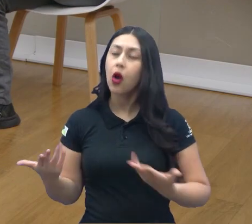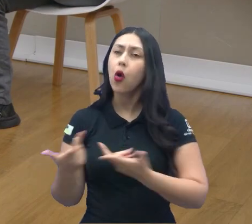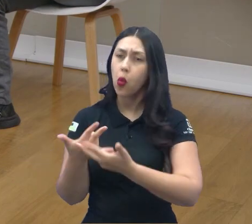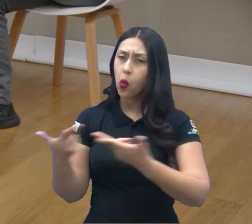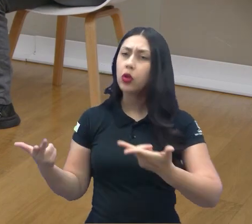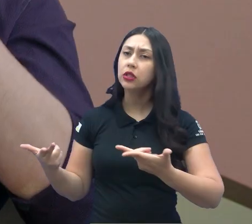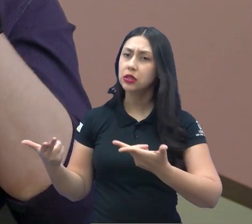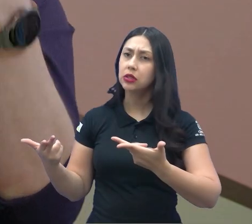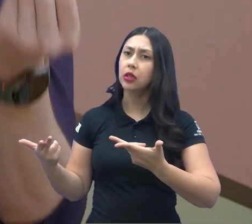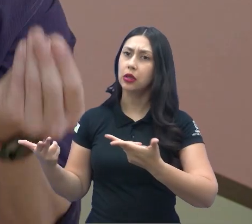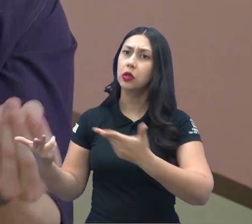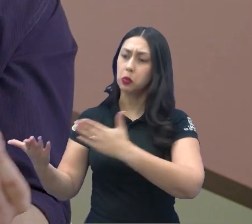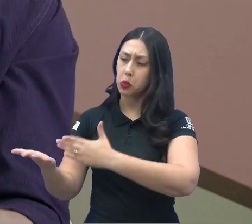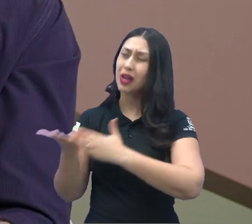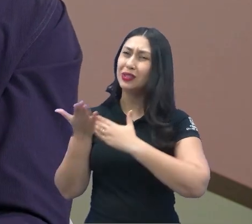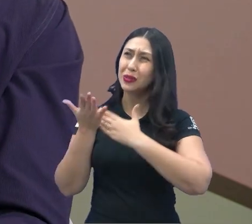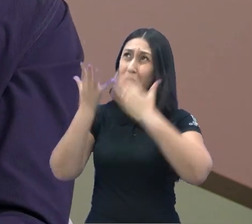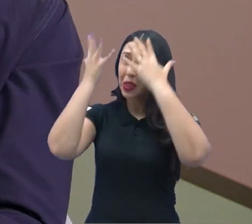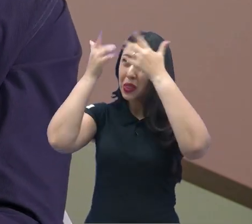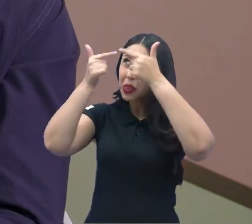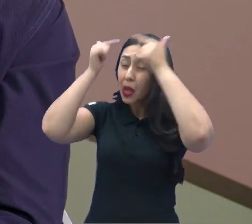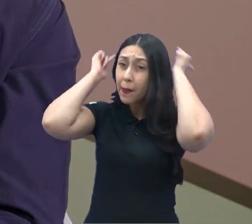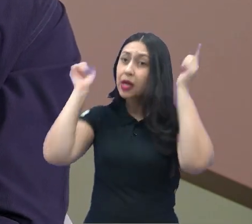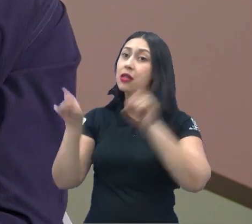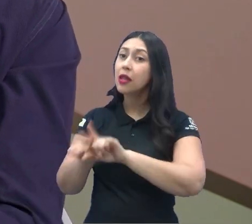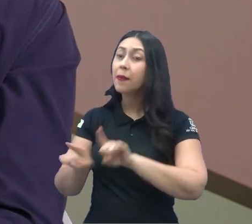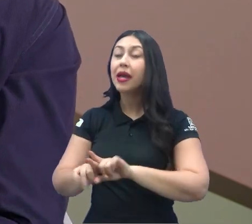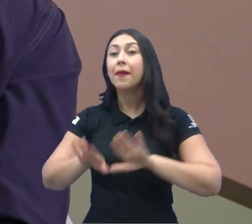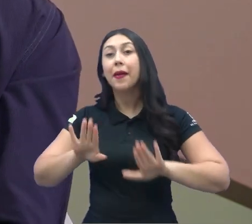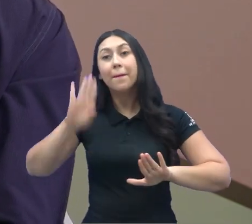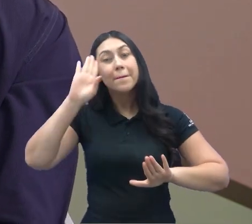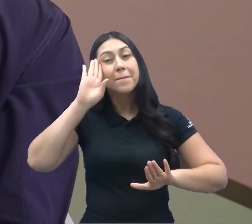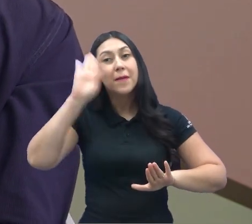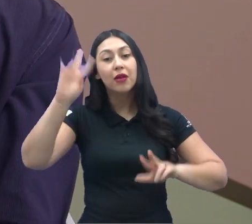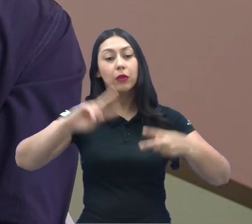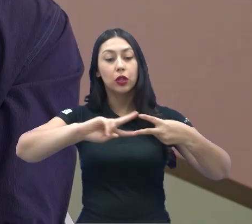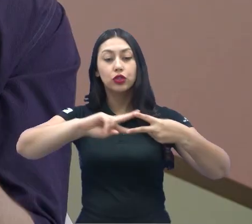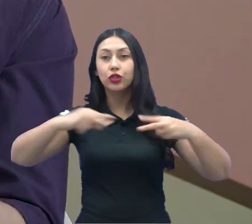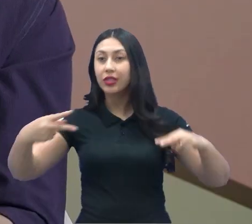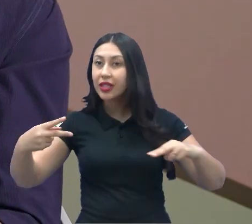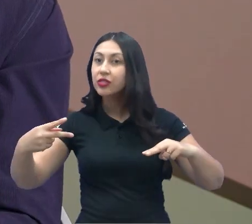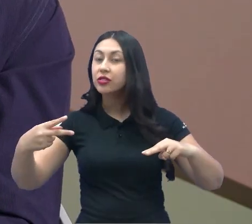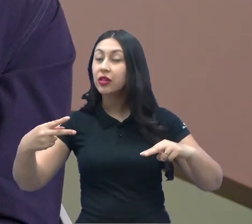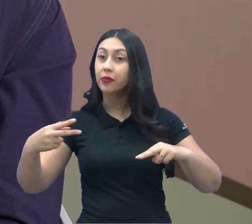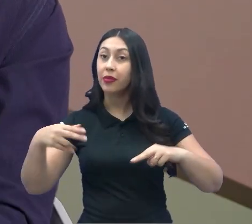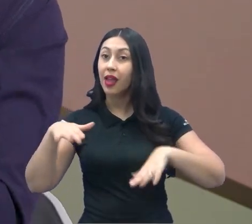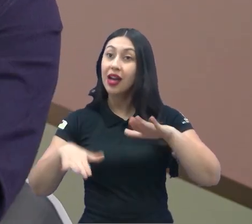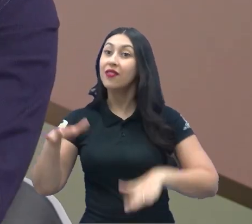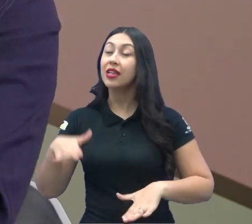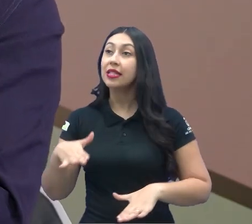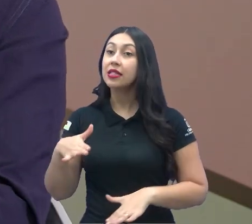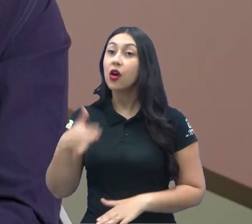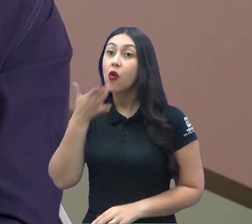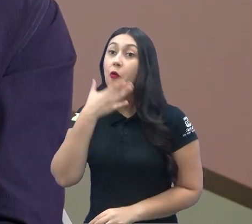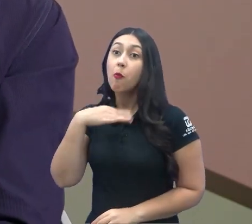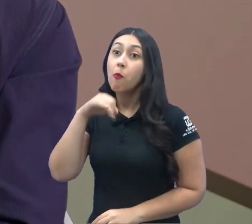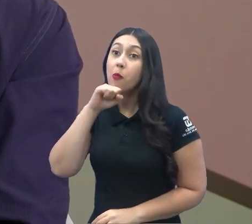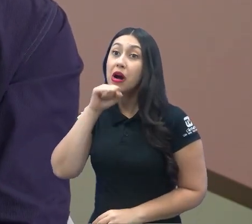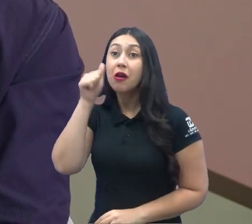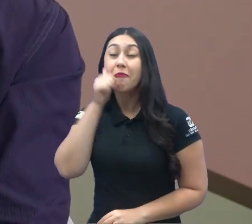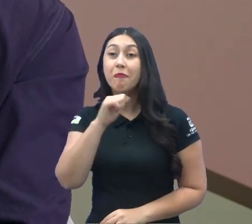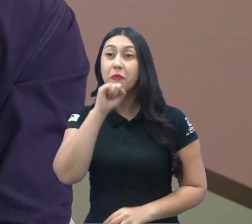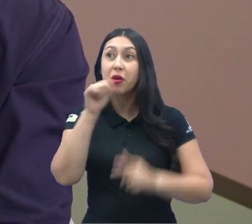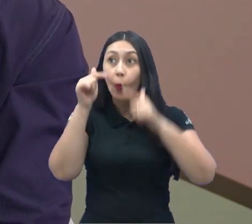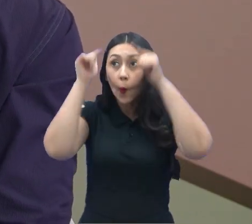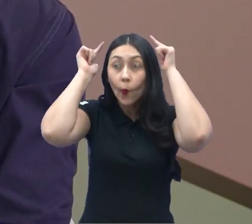A genética é a que vai mandar ali, apesar de não ser uma regra, então eu costumo dizer que ter a genética, ter pais com calvície não é uma sentença, então não significa